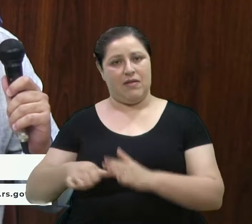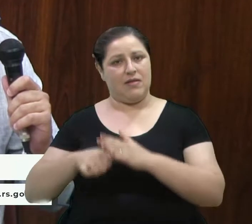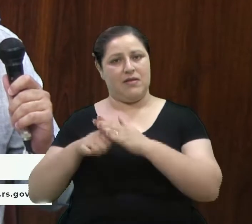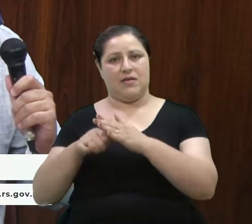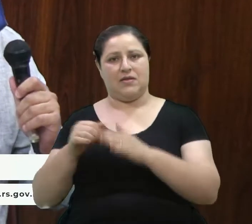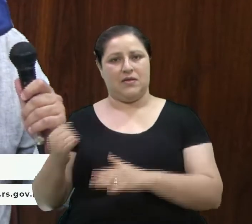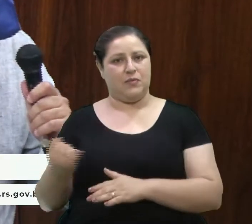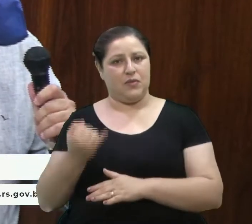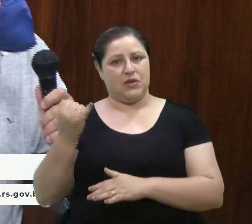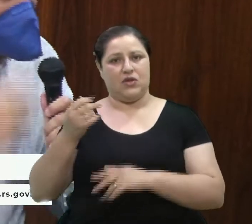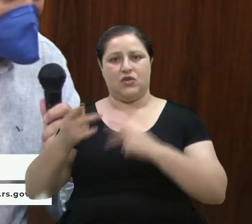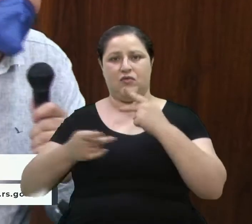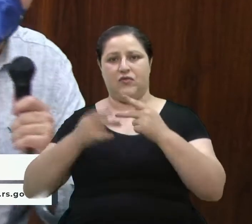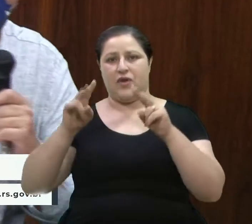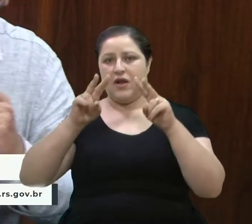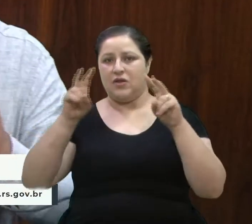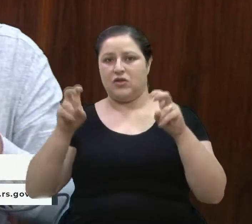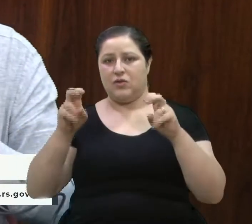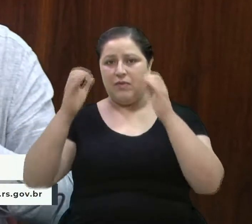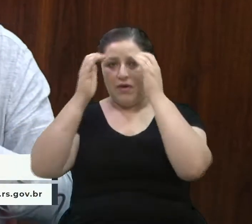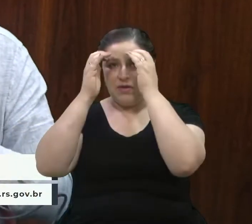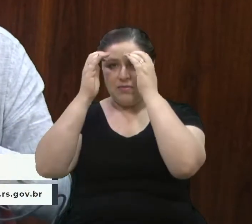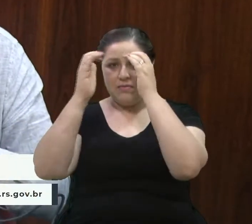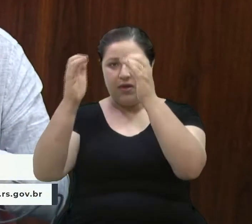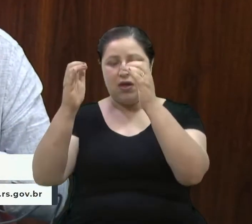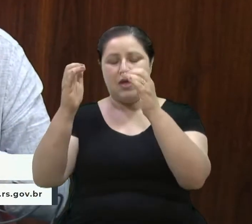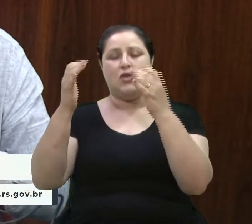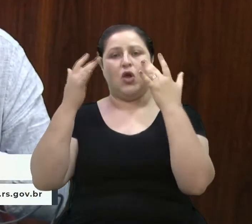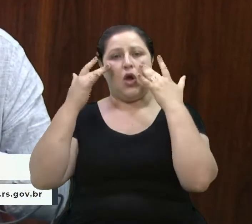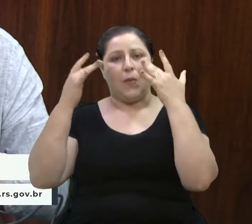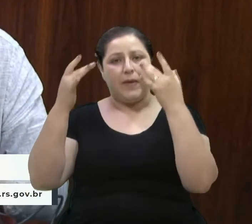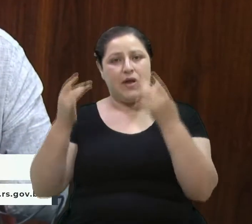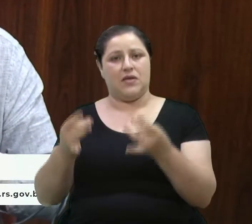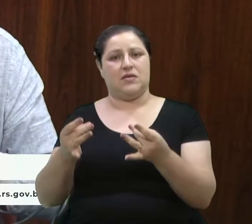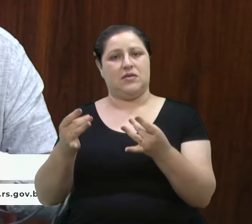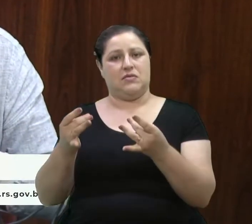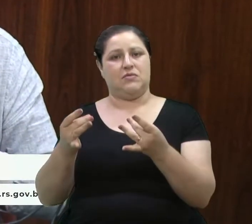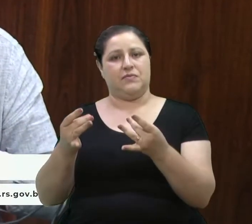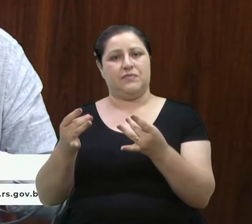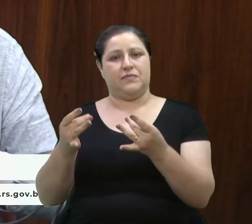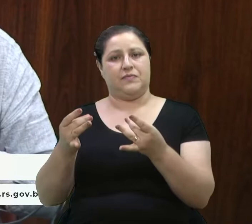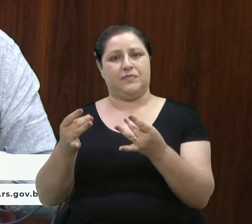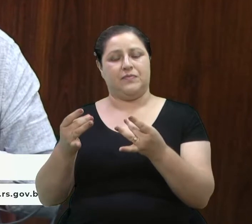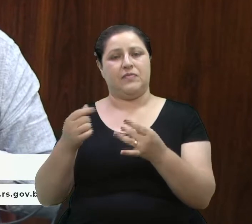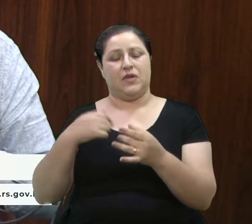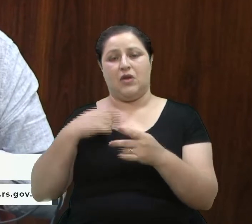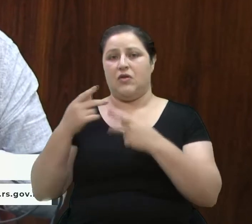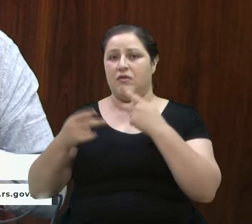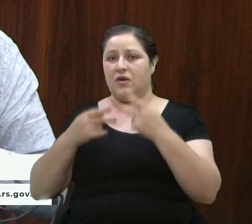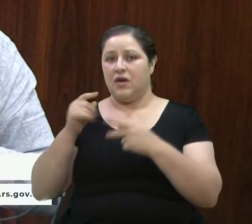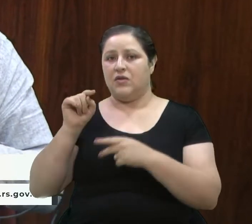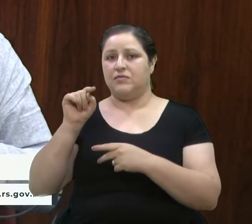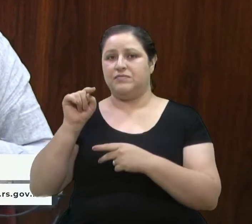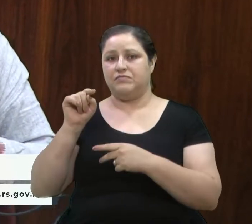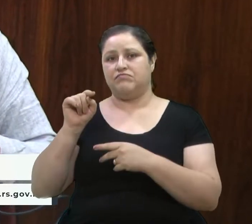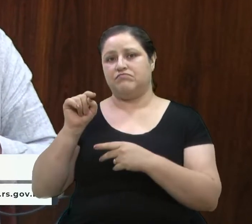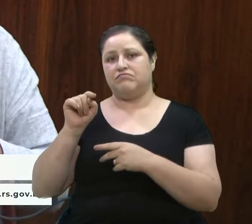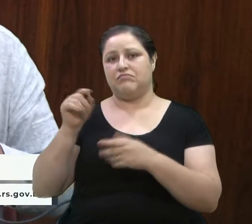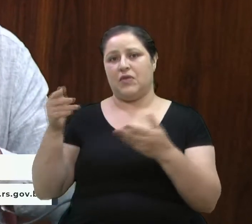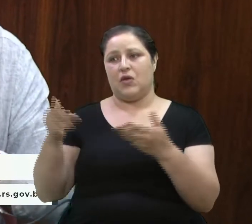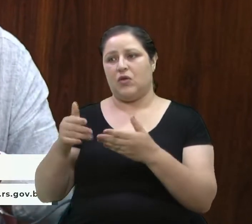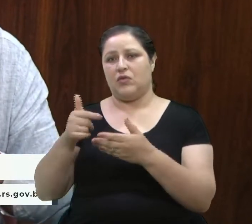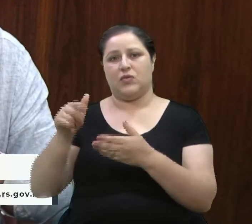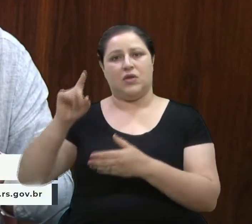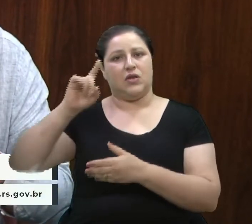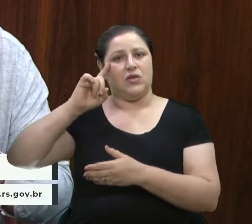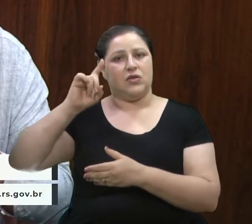respeito, na compreensão, né, e, enfim, eu me referencio, apesar de não ter um